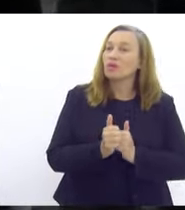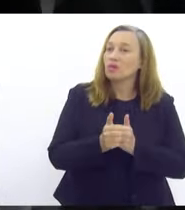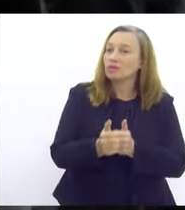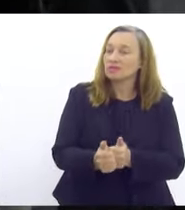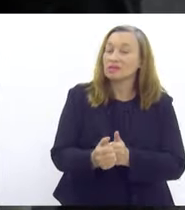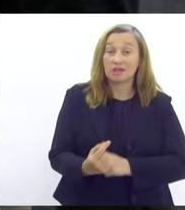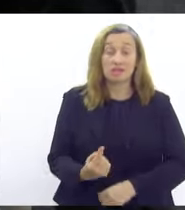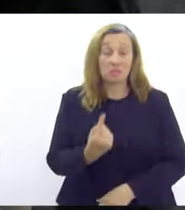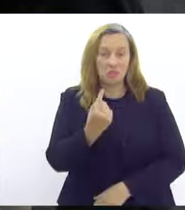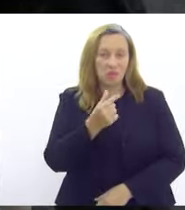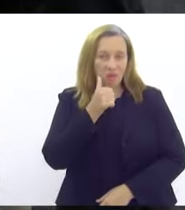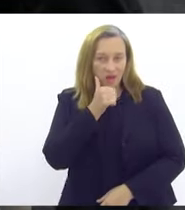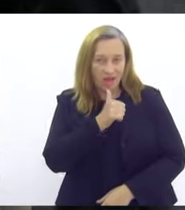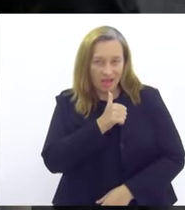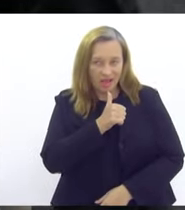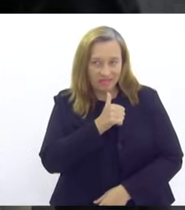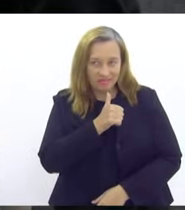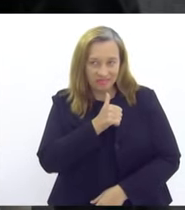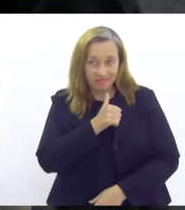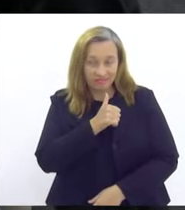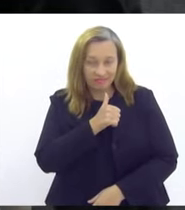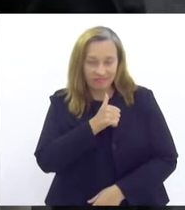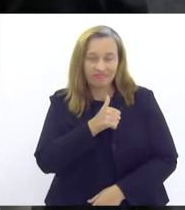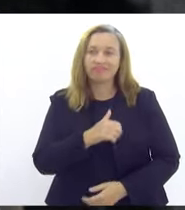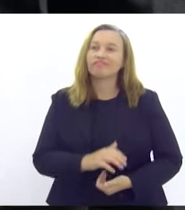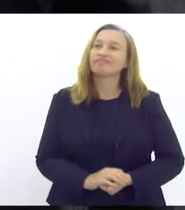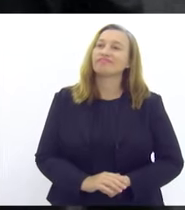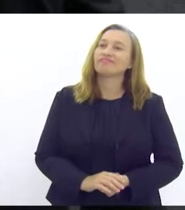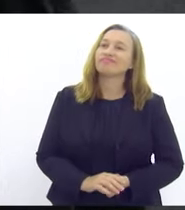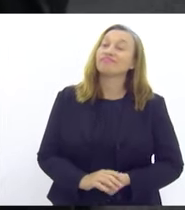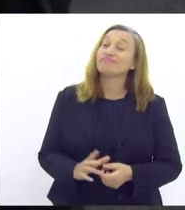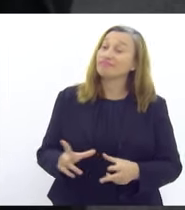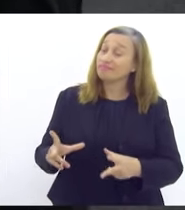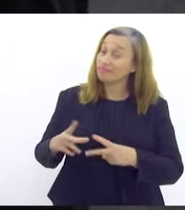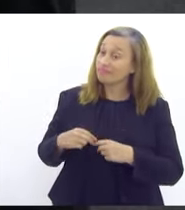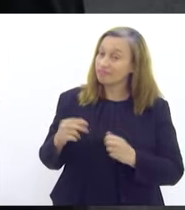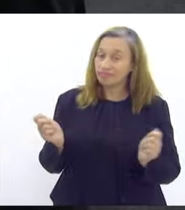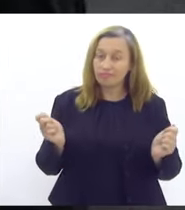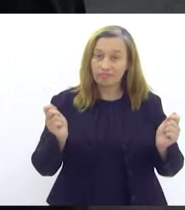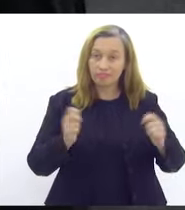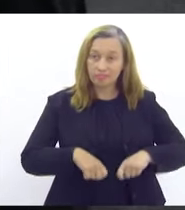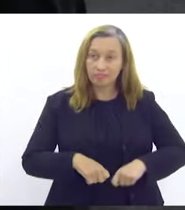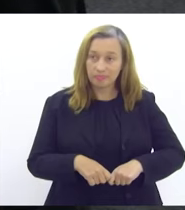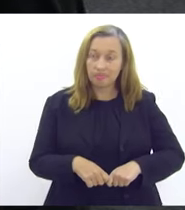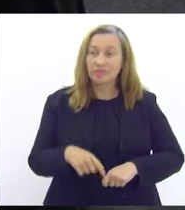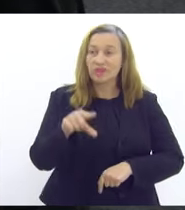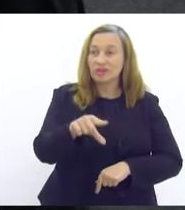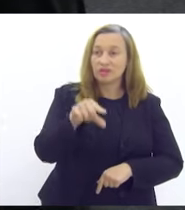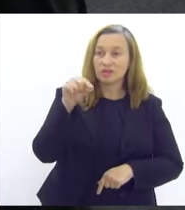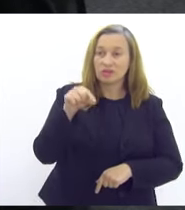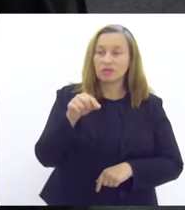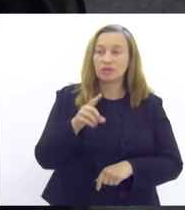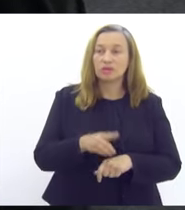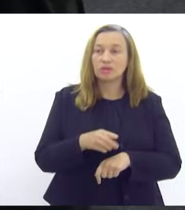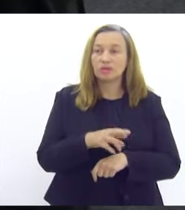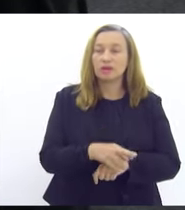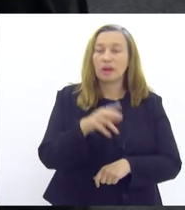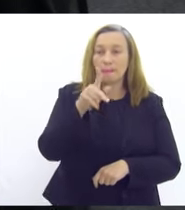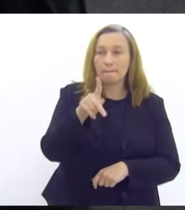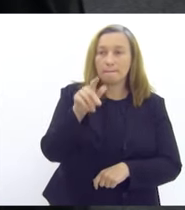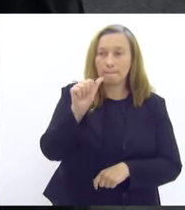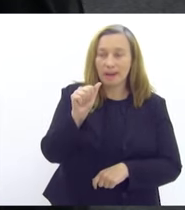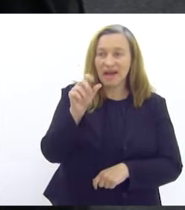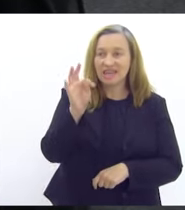uma mulher. E quis aí, por mérito, competência, o destino escolheu a doutora Patrícia, que tem